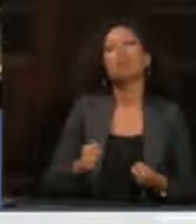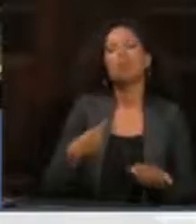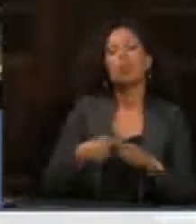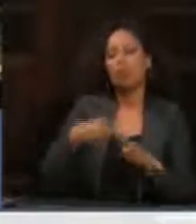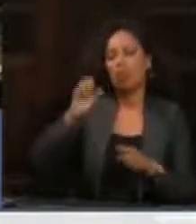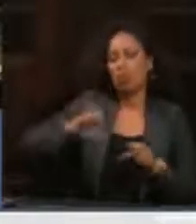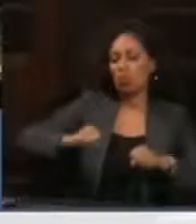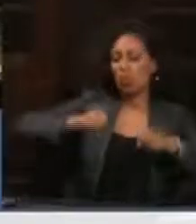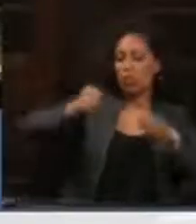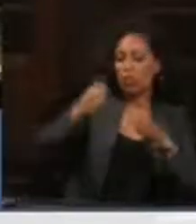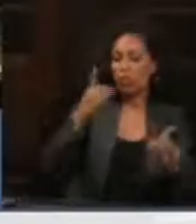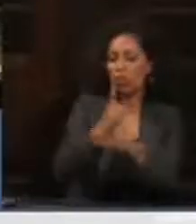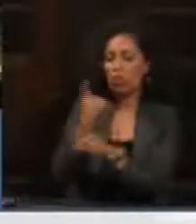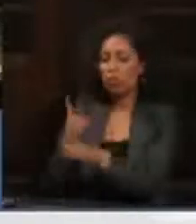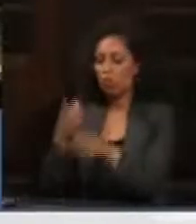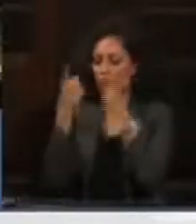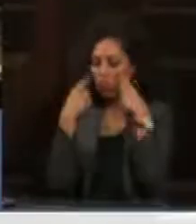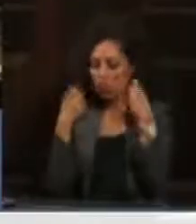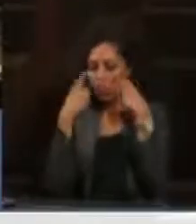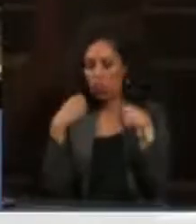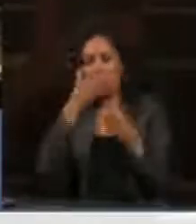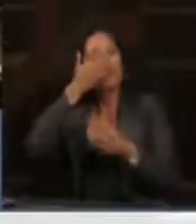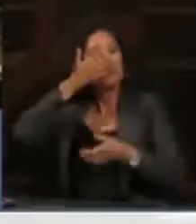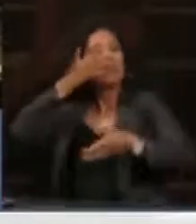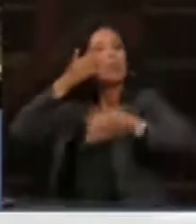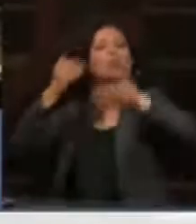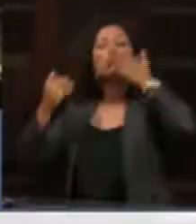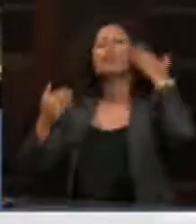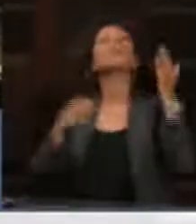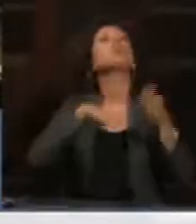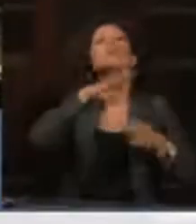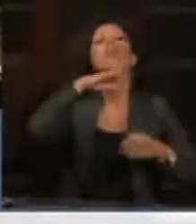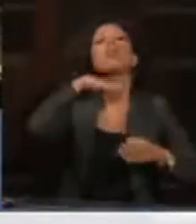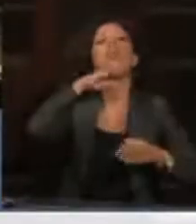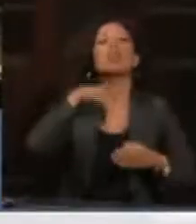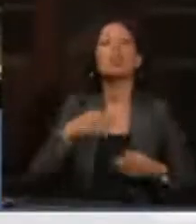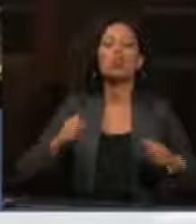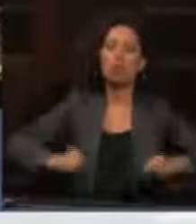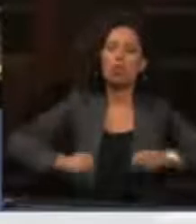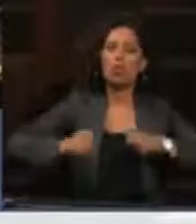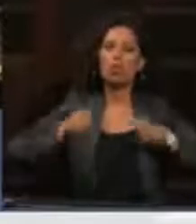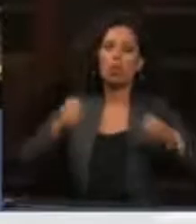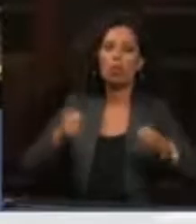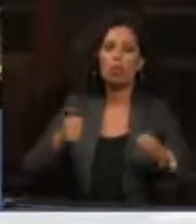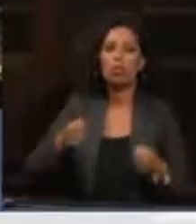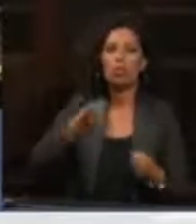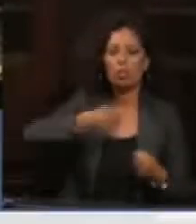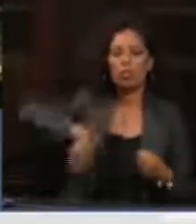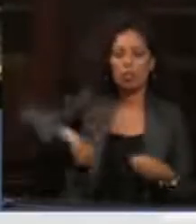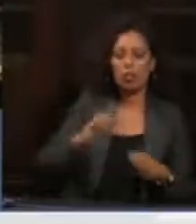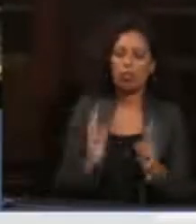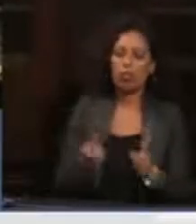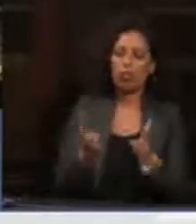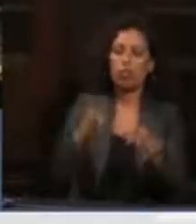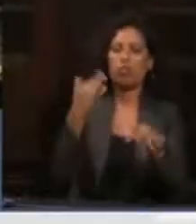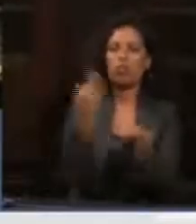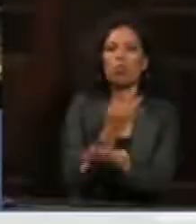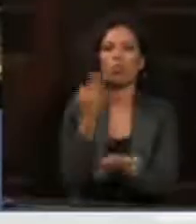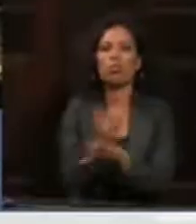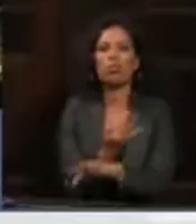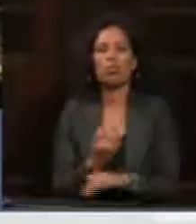encontra, a gente chora, limpa o rosto, levanta o queixo e resiste e continua lutando.